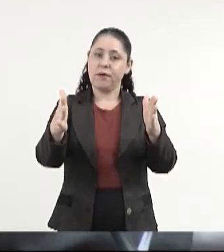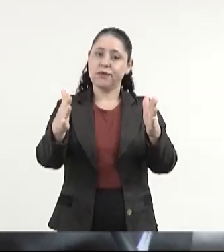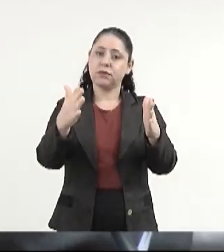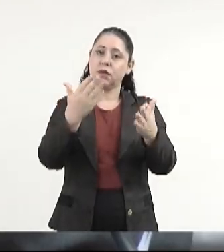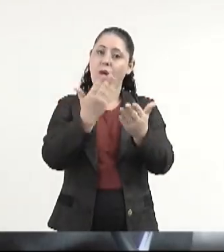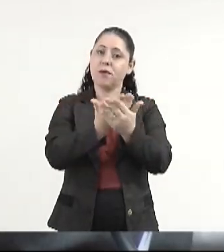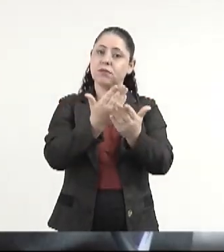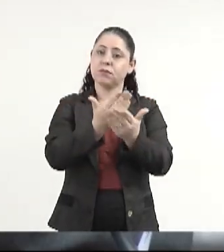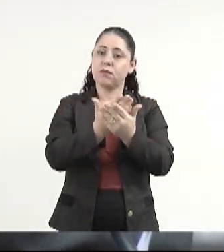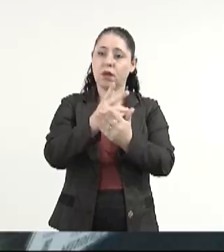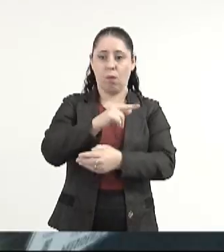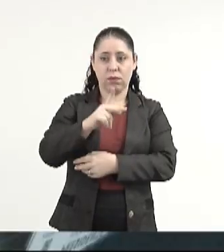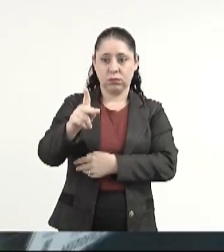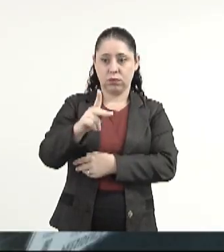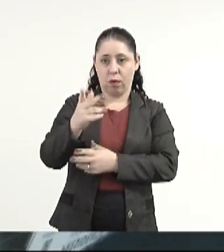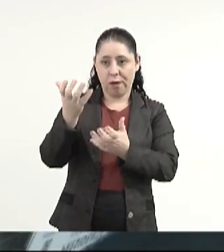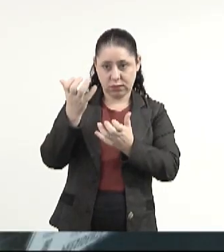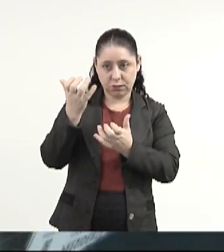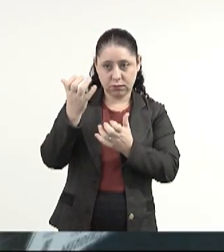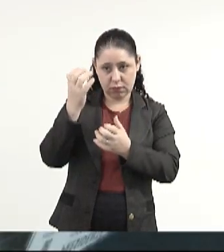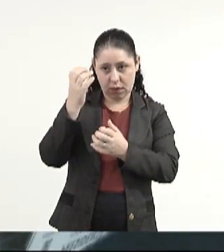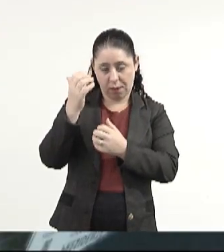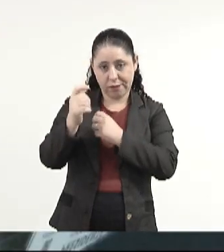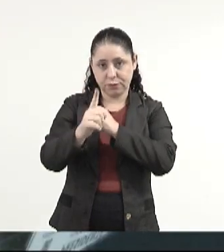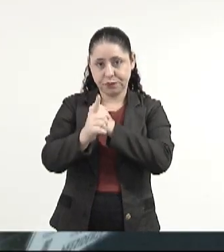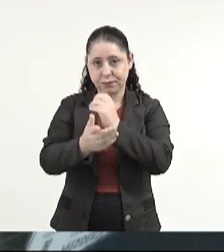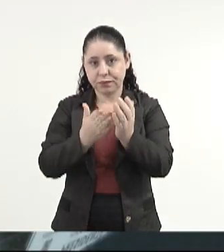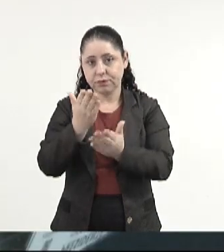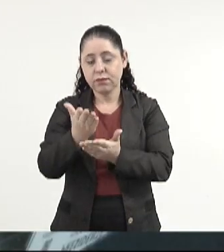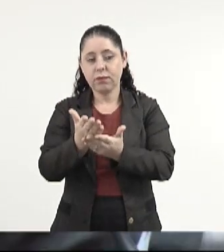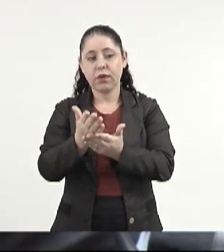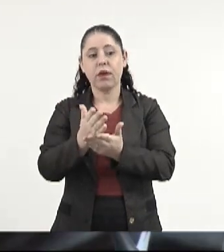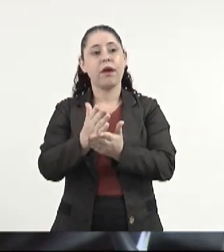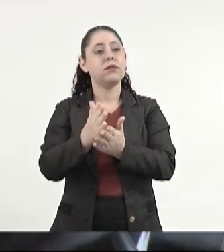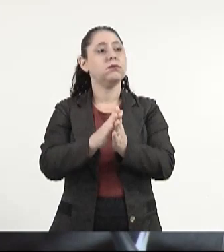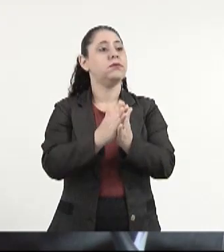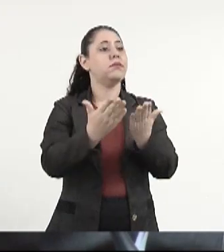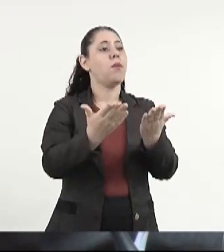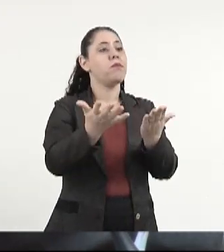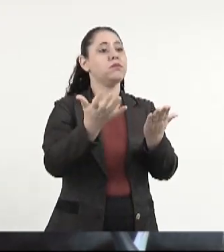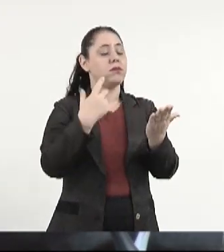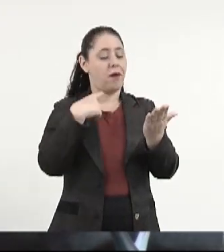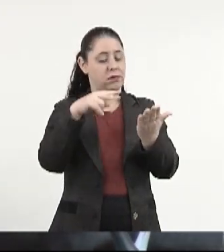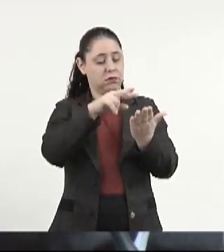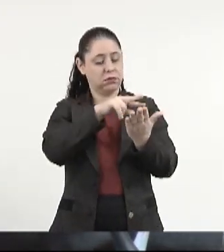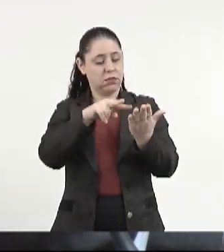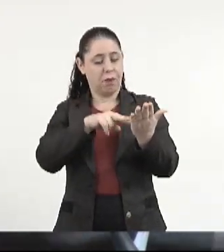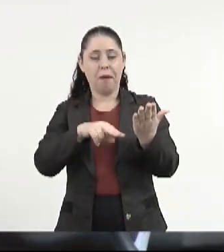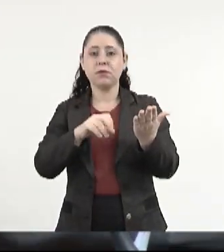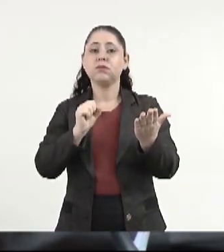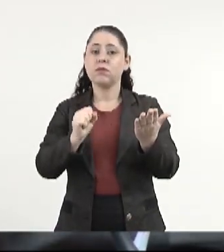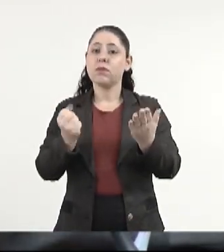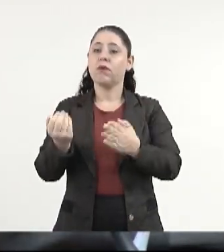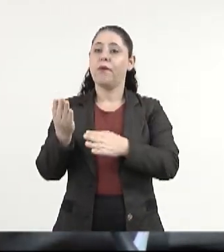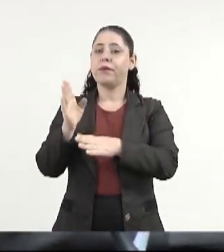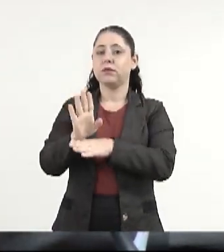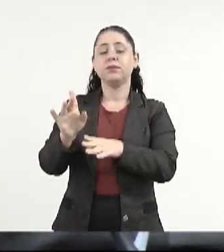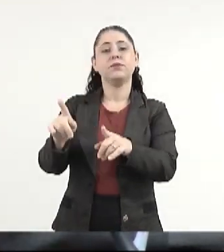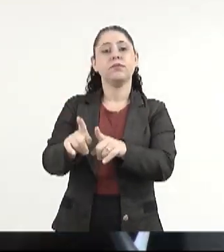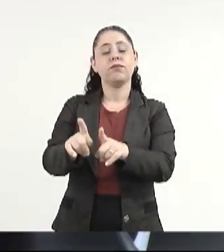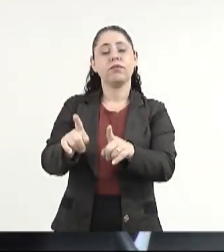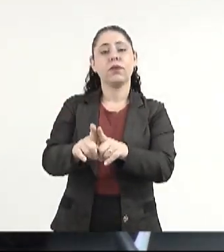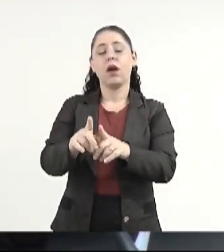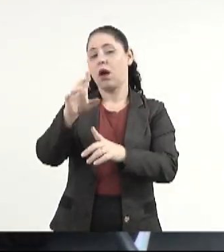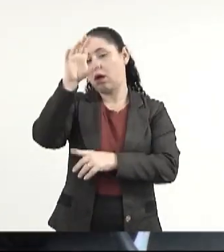professora assim, entendendo e querendo fazer, querendo atender a solicitação de um aluno que quer ler a Bíblia, e isso vai ajudar até